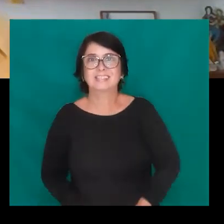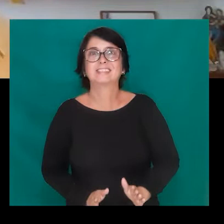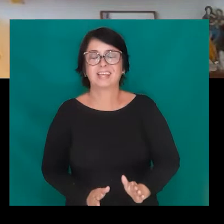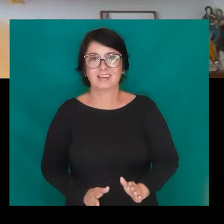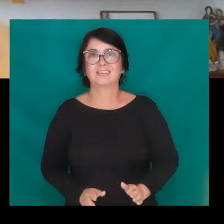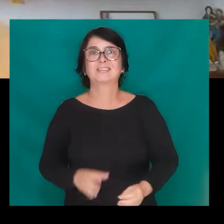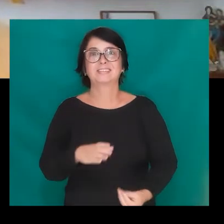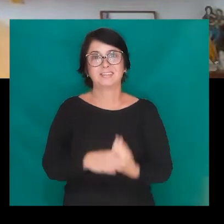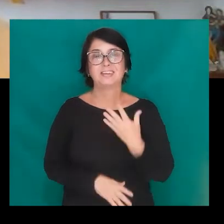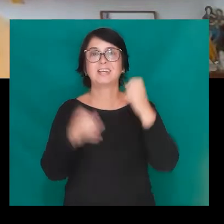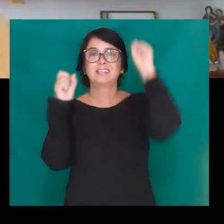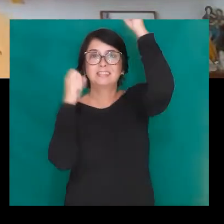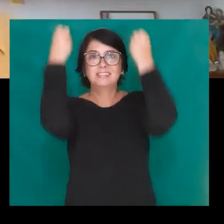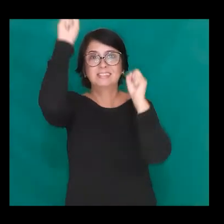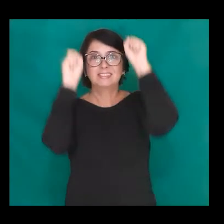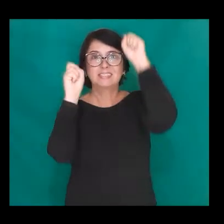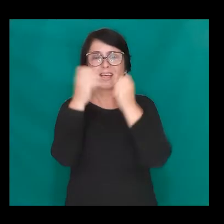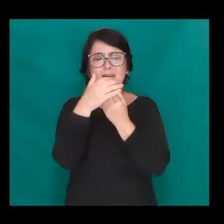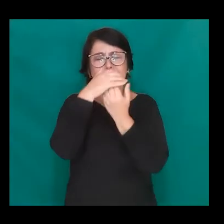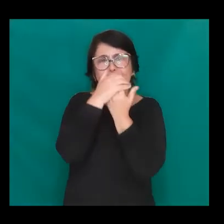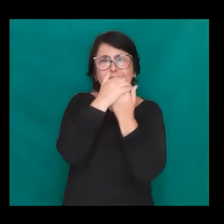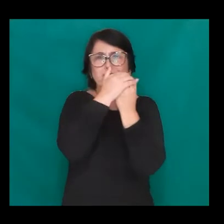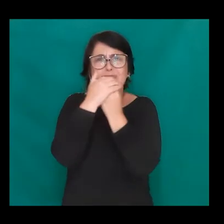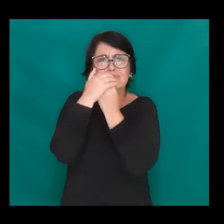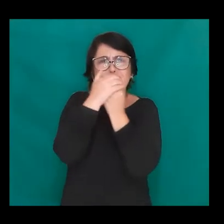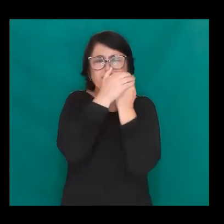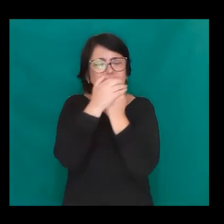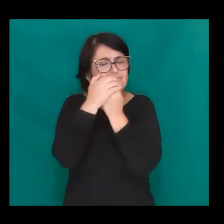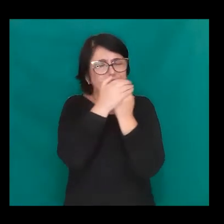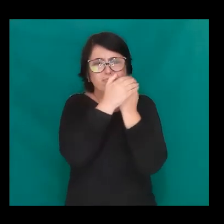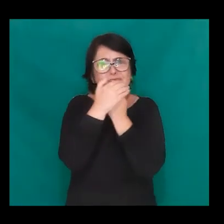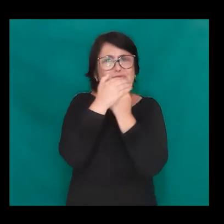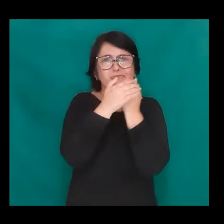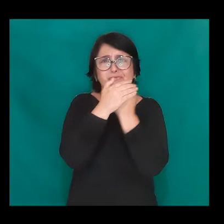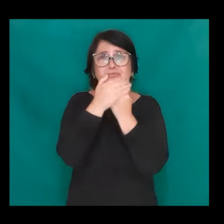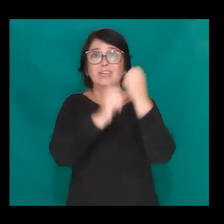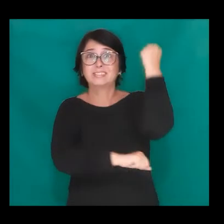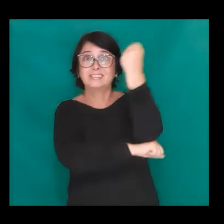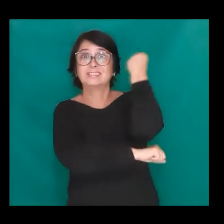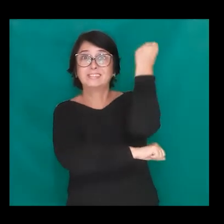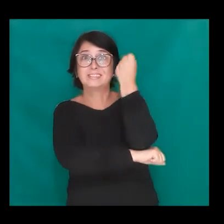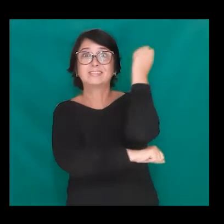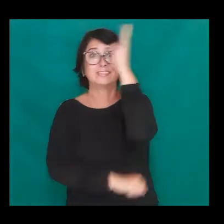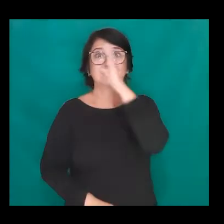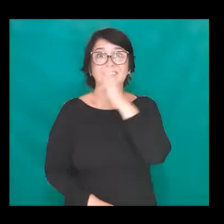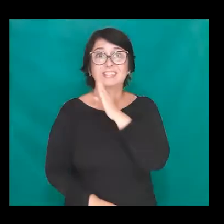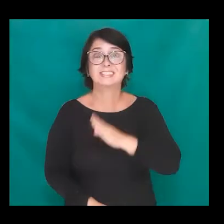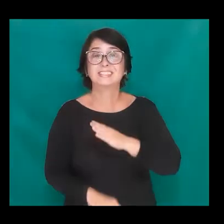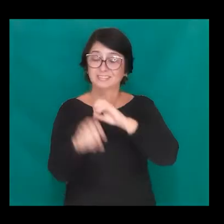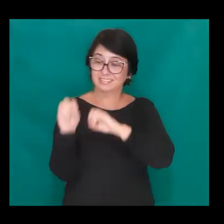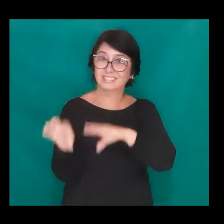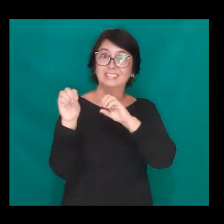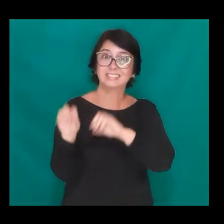Fábrica de Gaiteiros, que acontece em diversas cidades do sul do nosso país, e ensina não só a tocar a gaita ponto, mas também